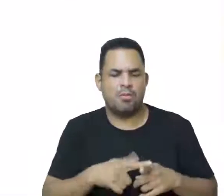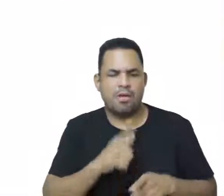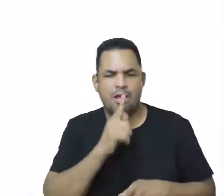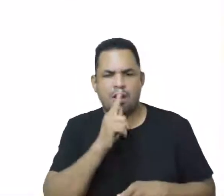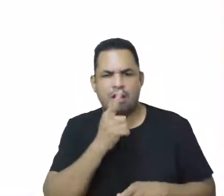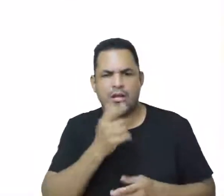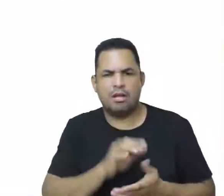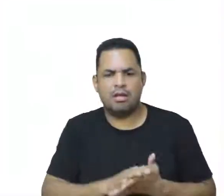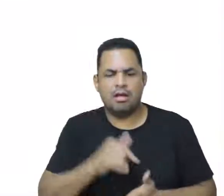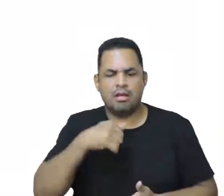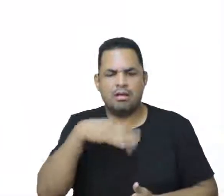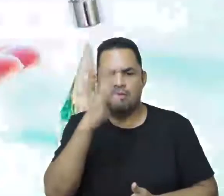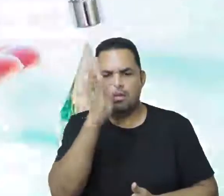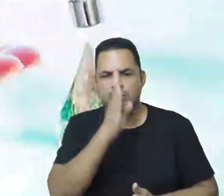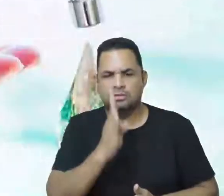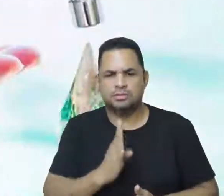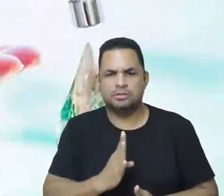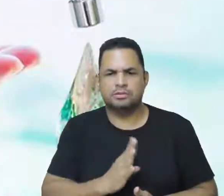No Brasil,